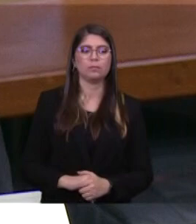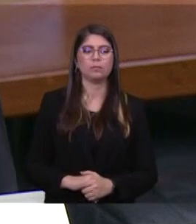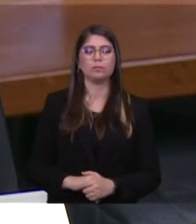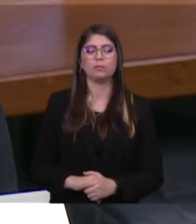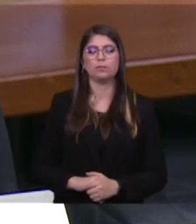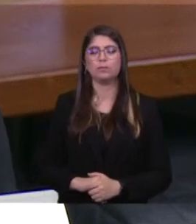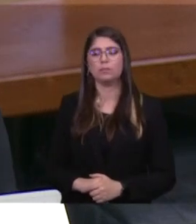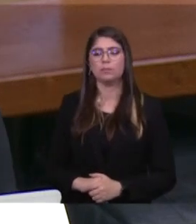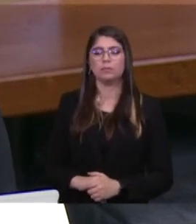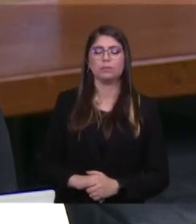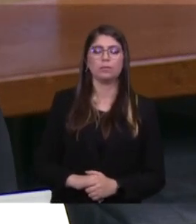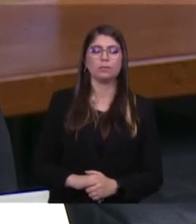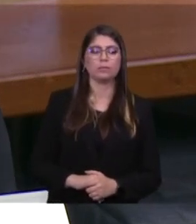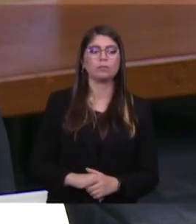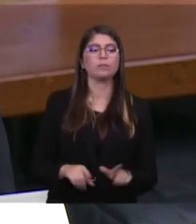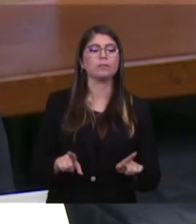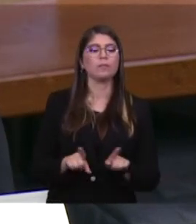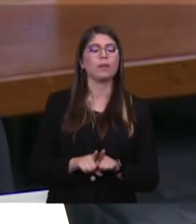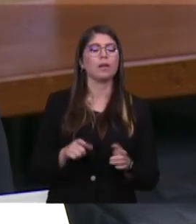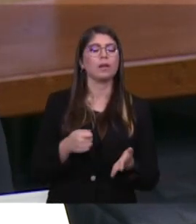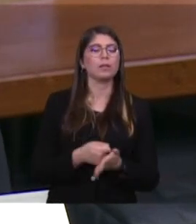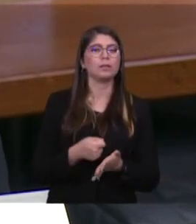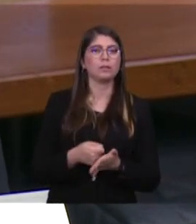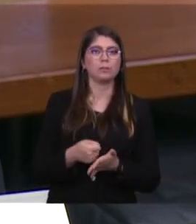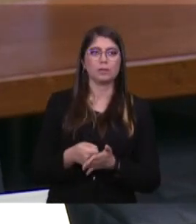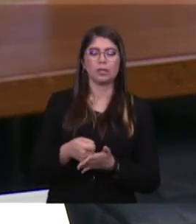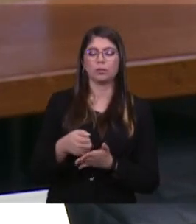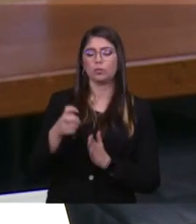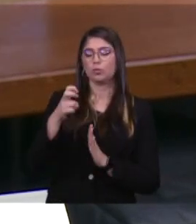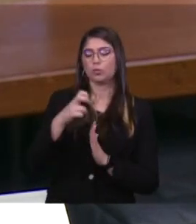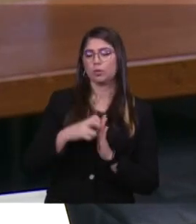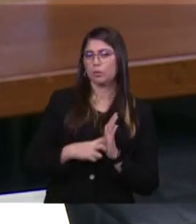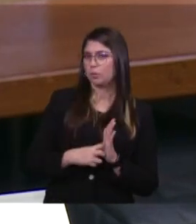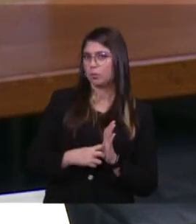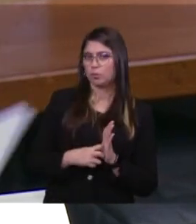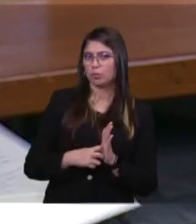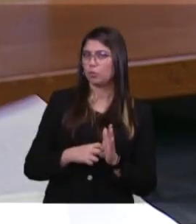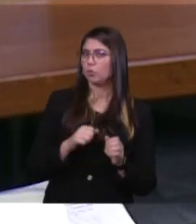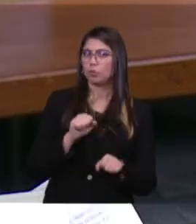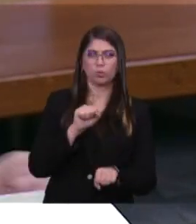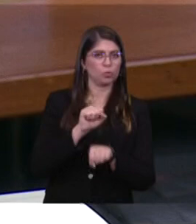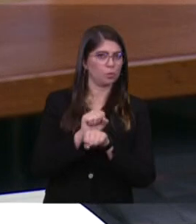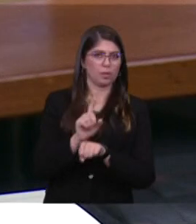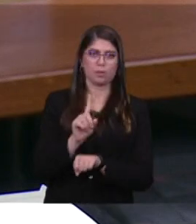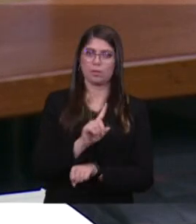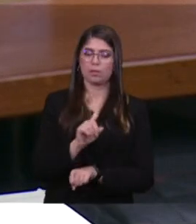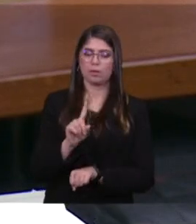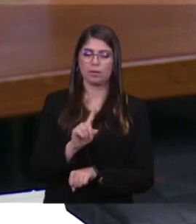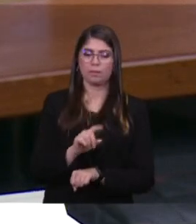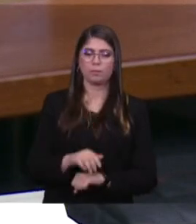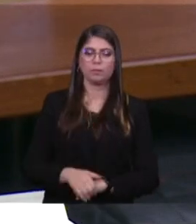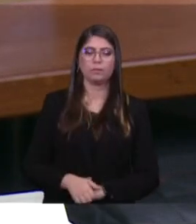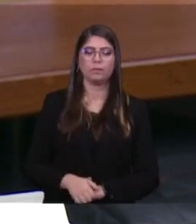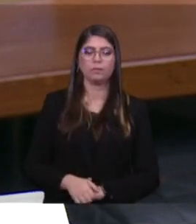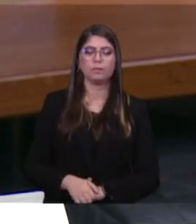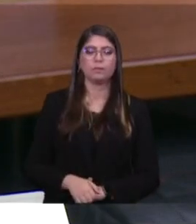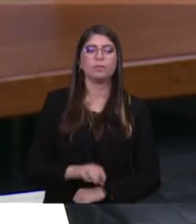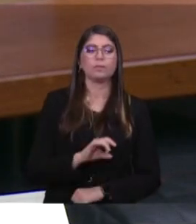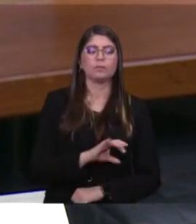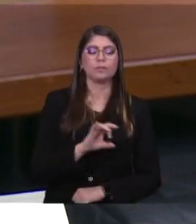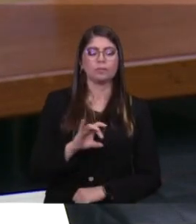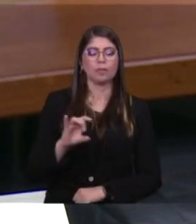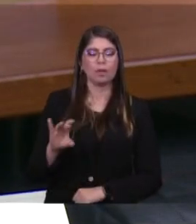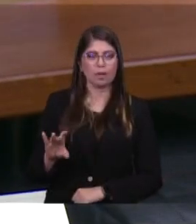A exigibilidade do tributo não foi suspensa. Em cada uma